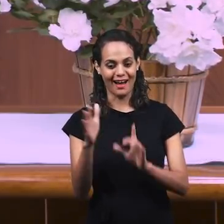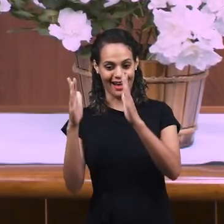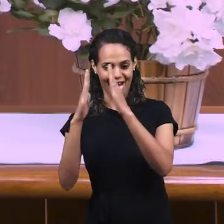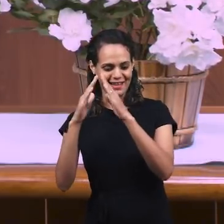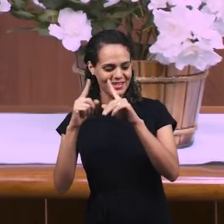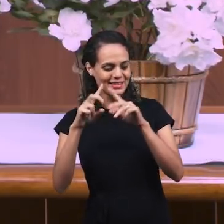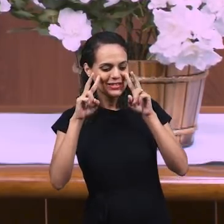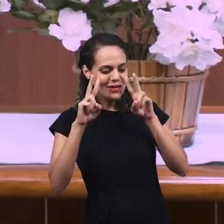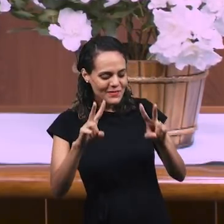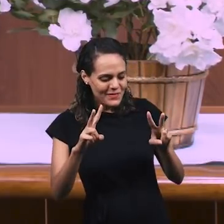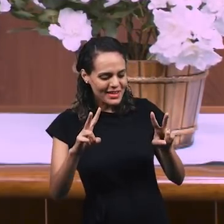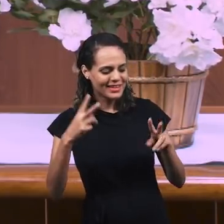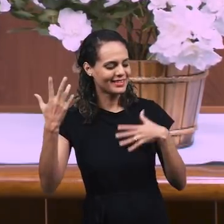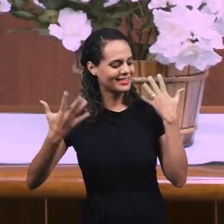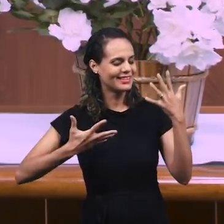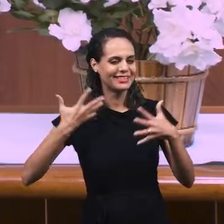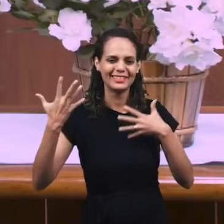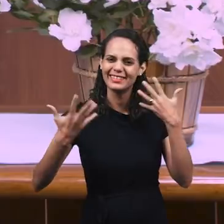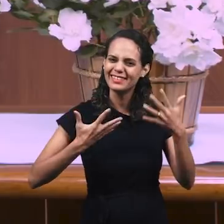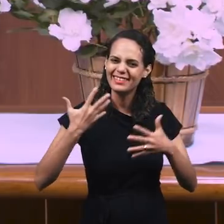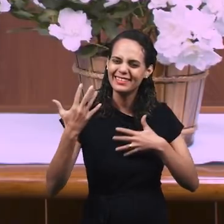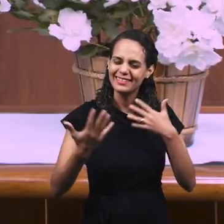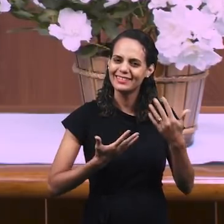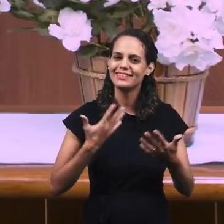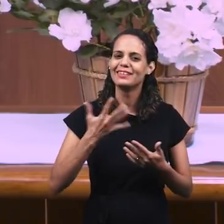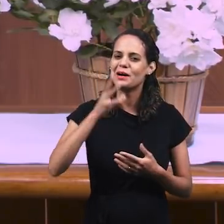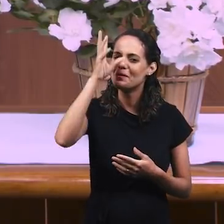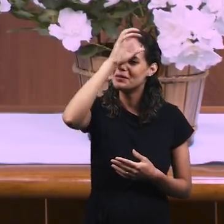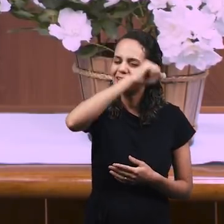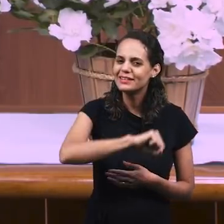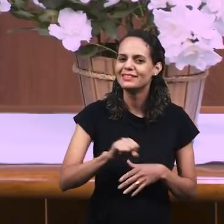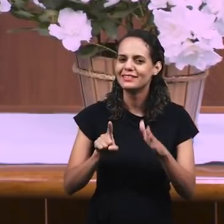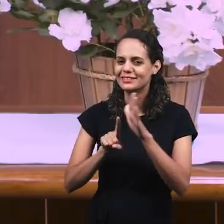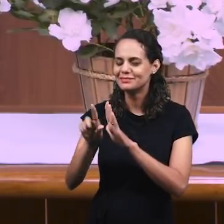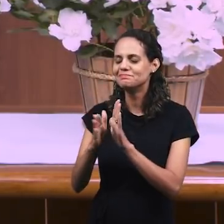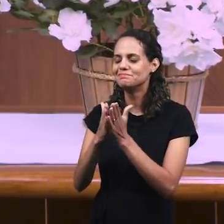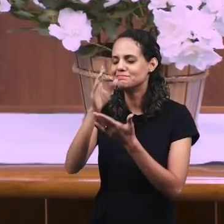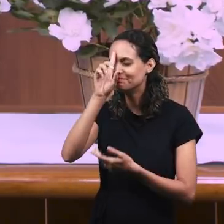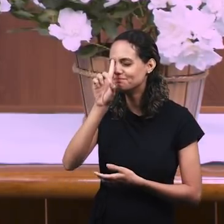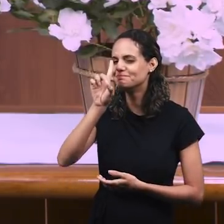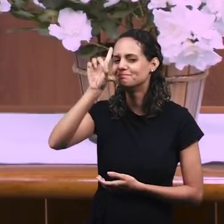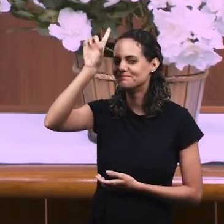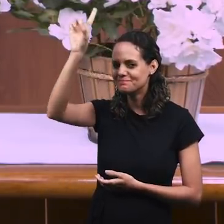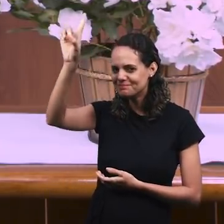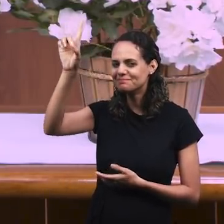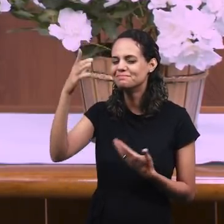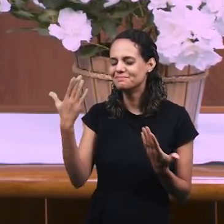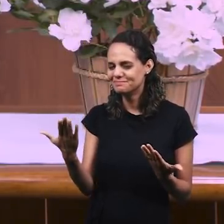convertido aprendendo a clamar, aprendendo a consultar o Senhor, às vezes fazendo essas coisas que